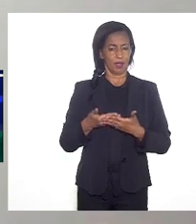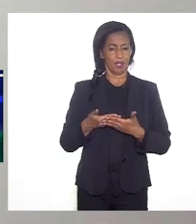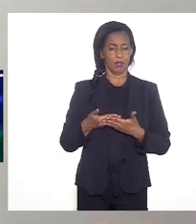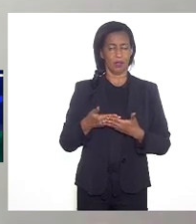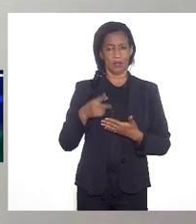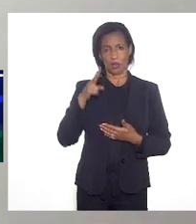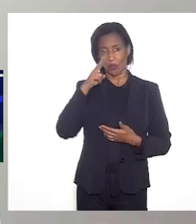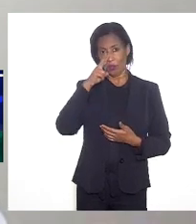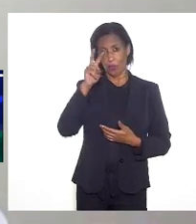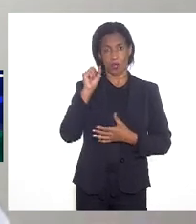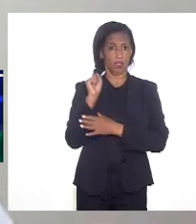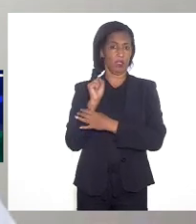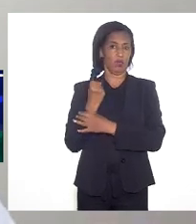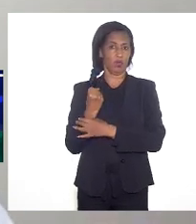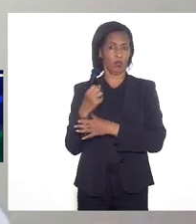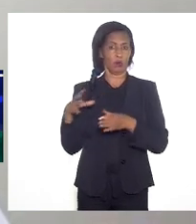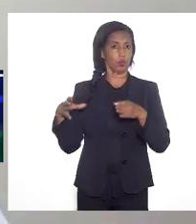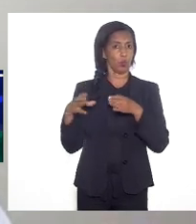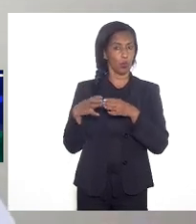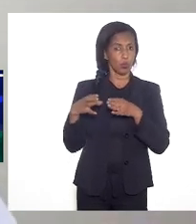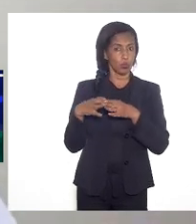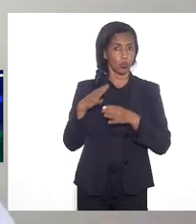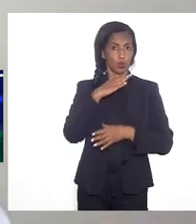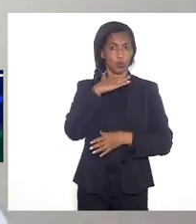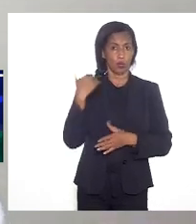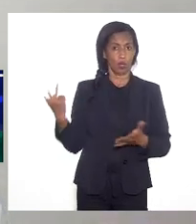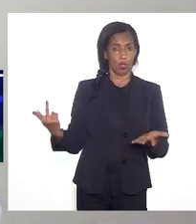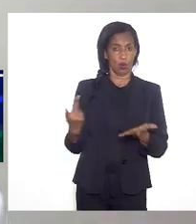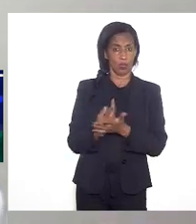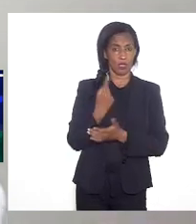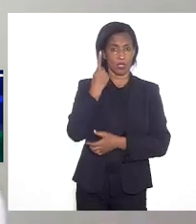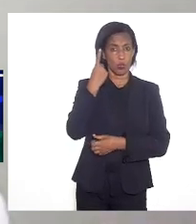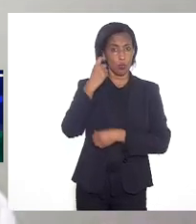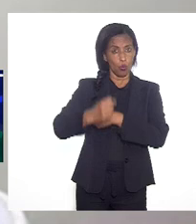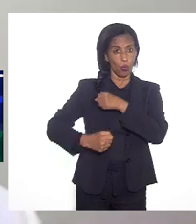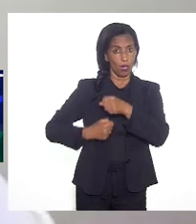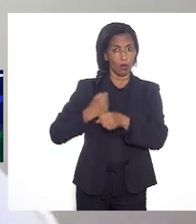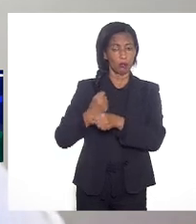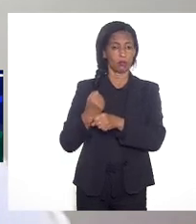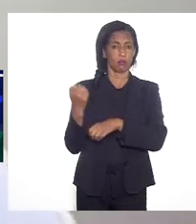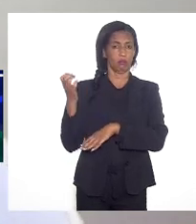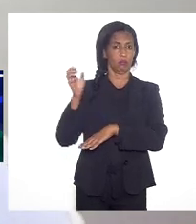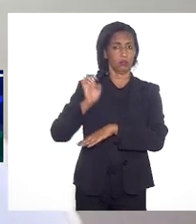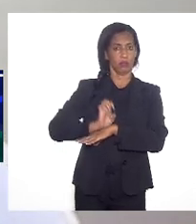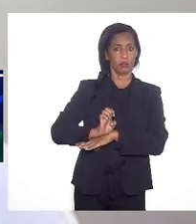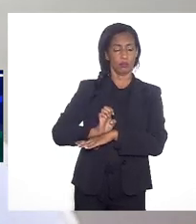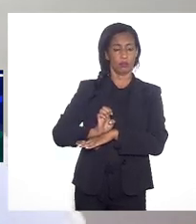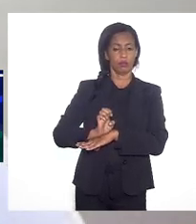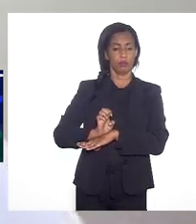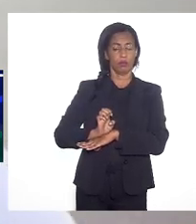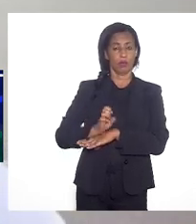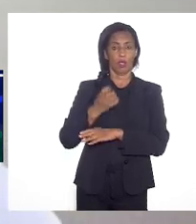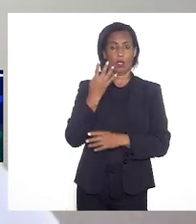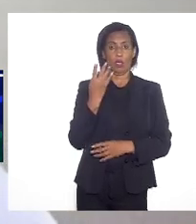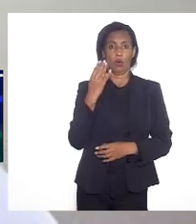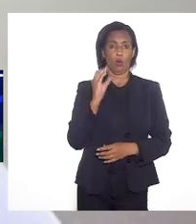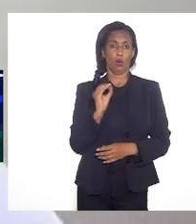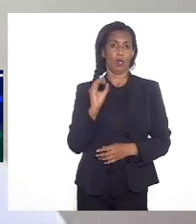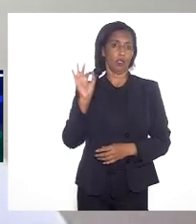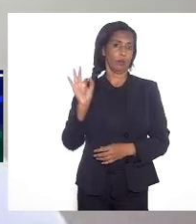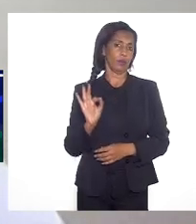de segurança no conjunto dos homicídios que acontecem em um ano no nosso estado gira ao redor de